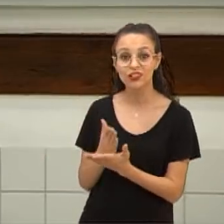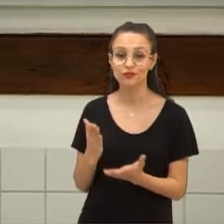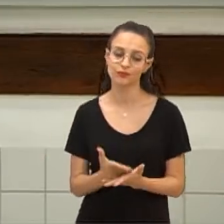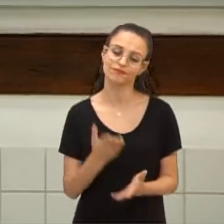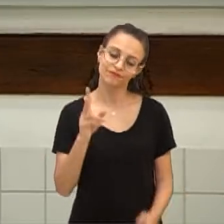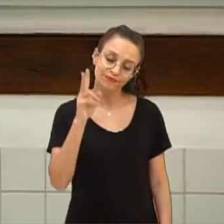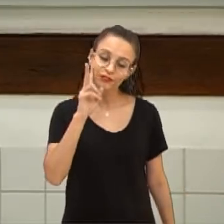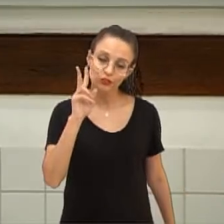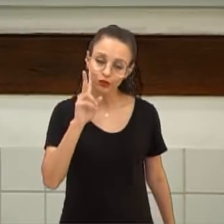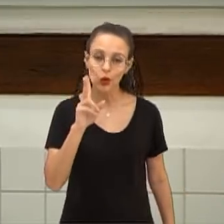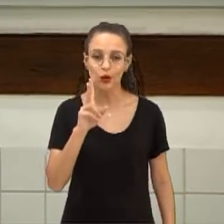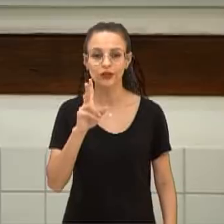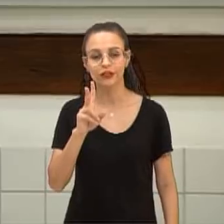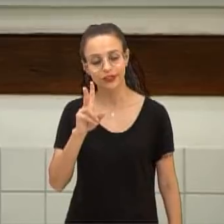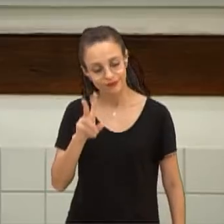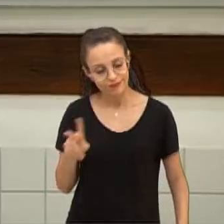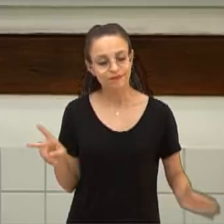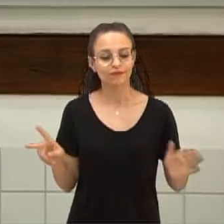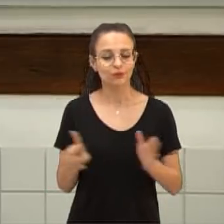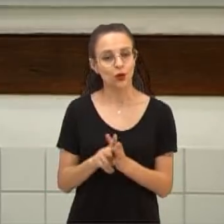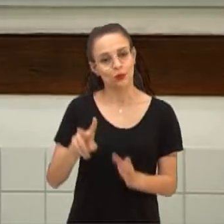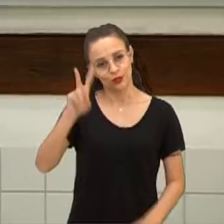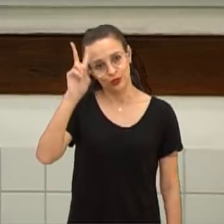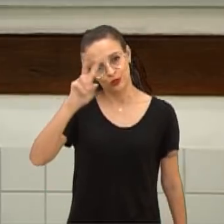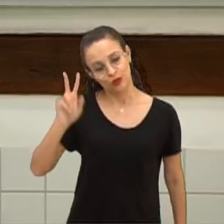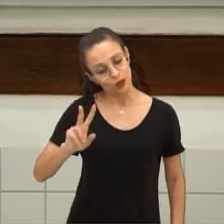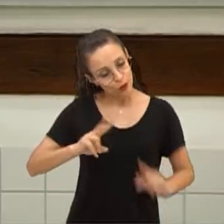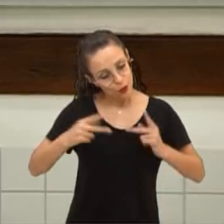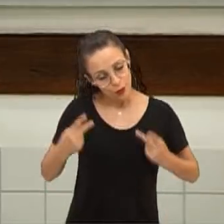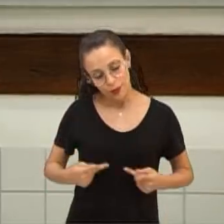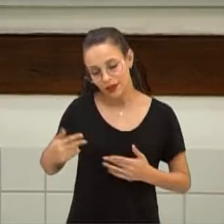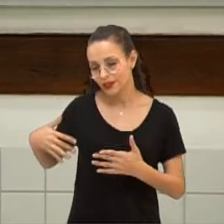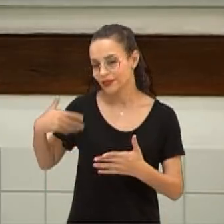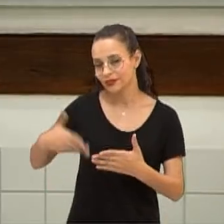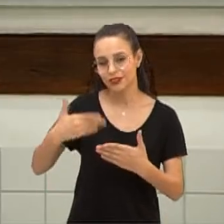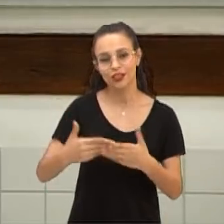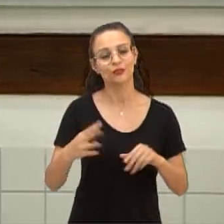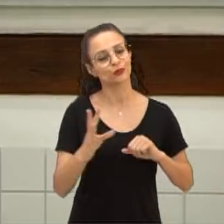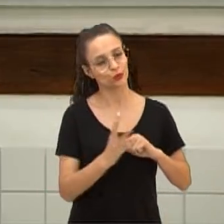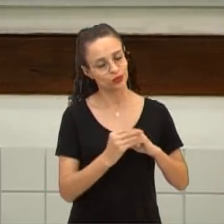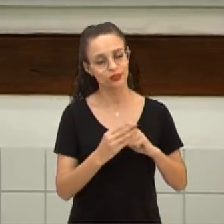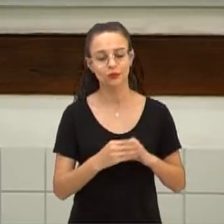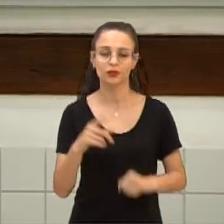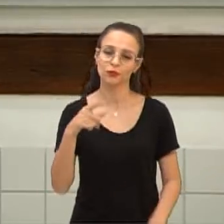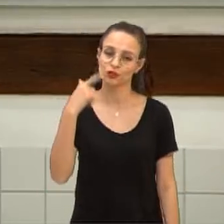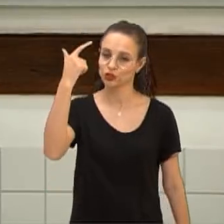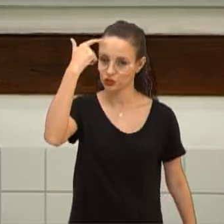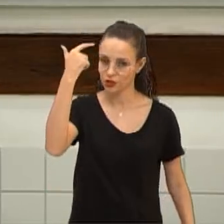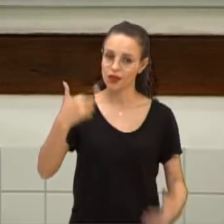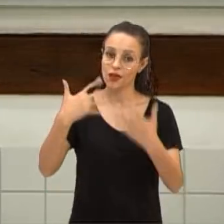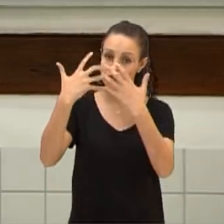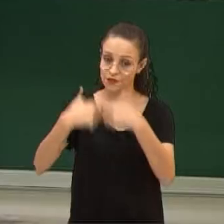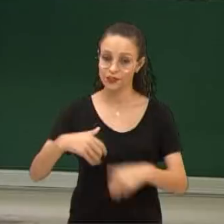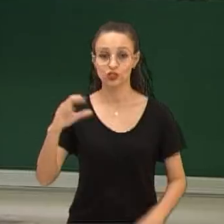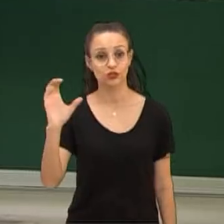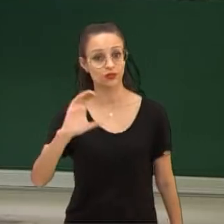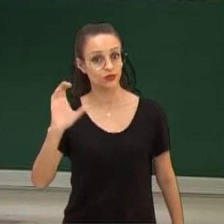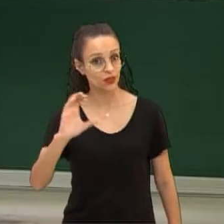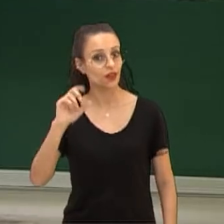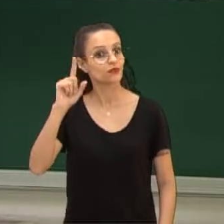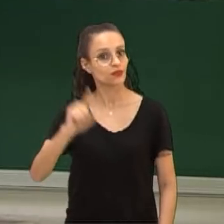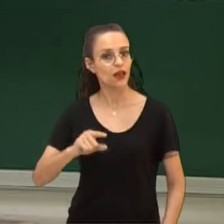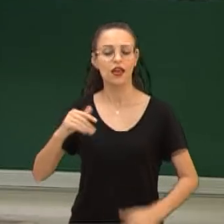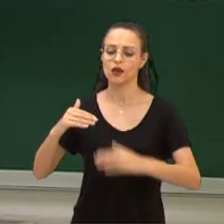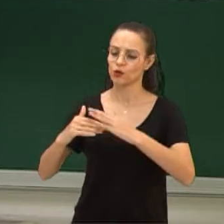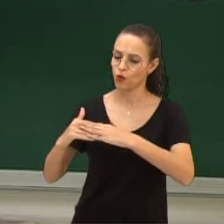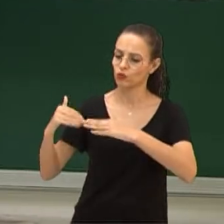historinha que faz parte da humanidade, faz parte da história do conhecimento, para que a gente possa refletir. A ciência é uma construção humana